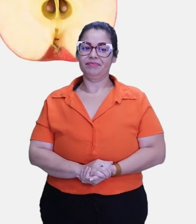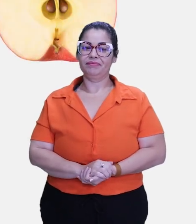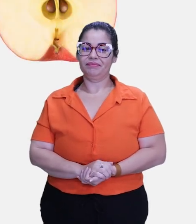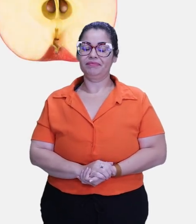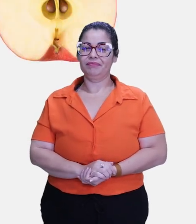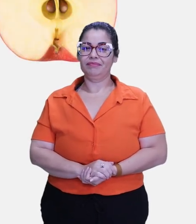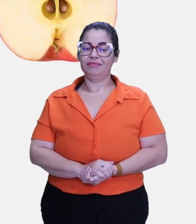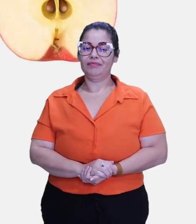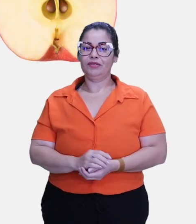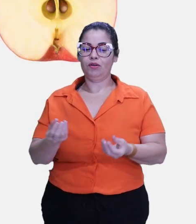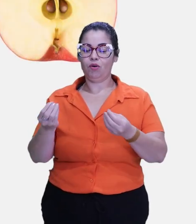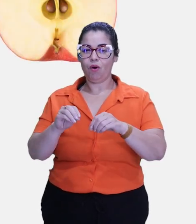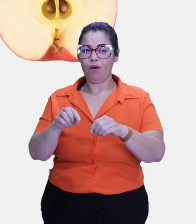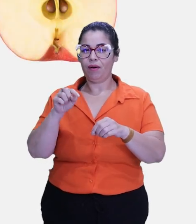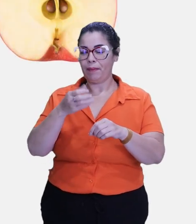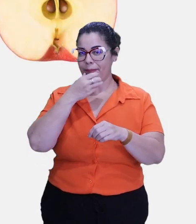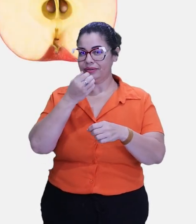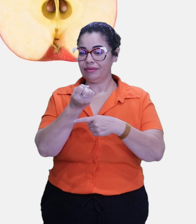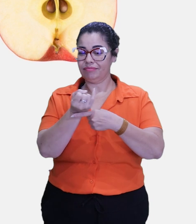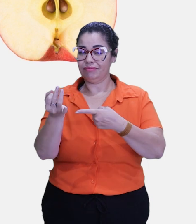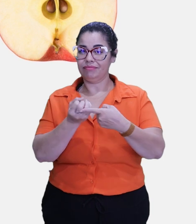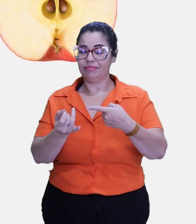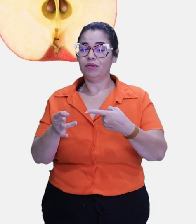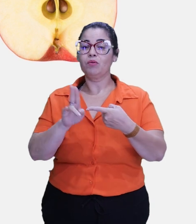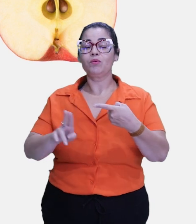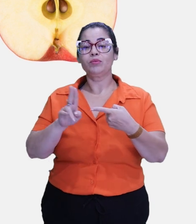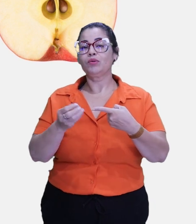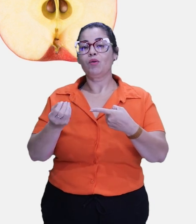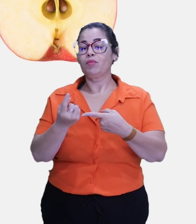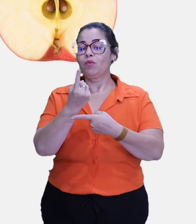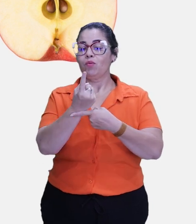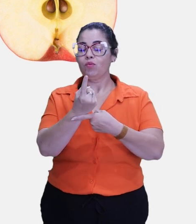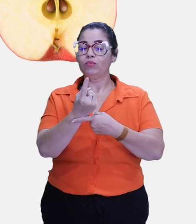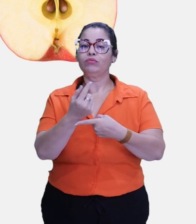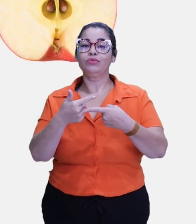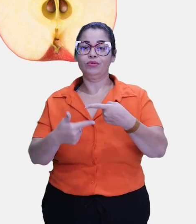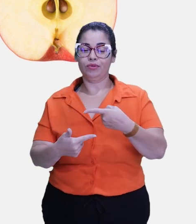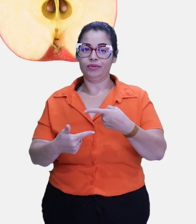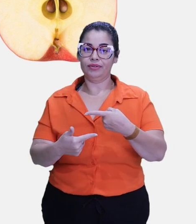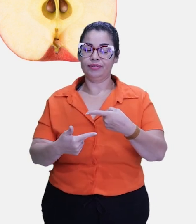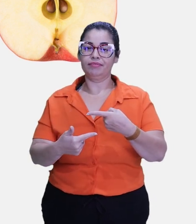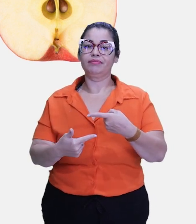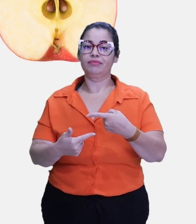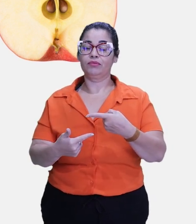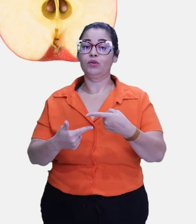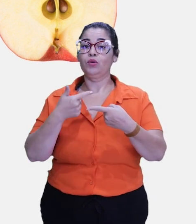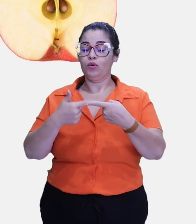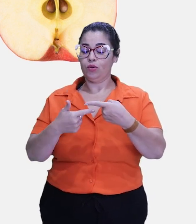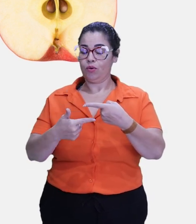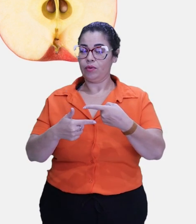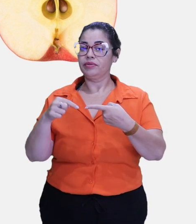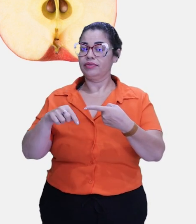Bom, para representar na forma de fração, nós vamos usar 1 sobre 2, onde